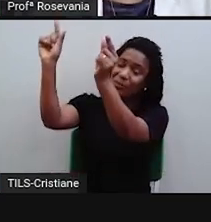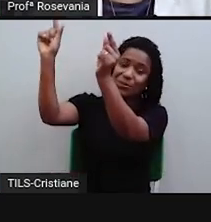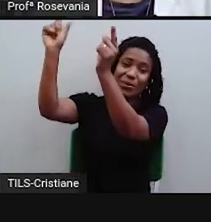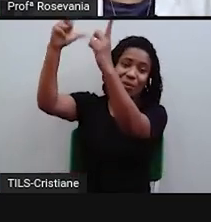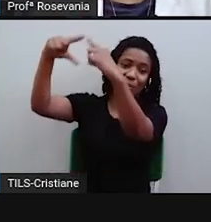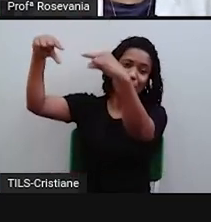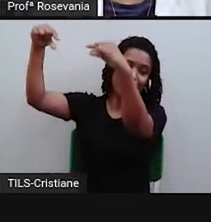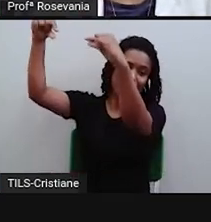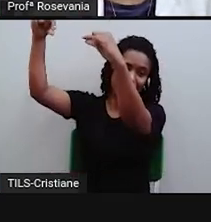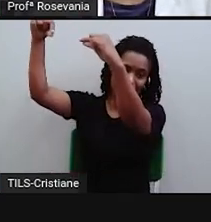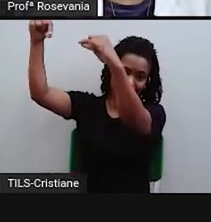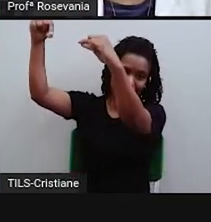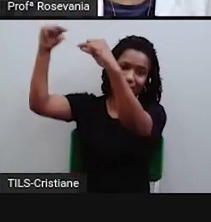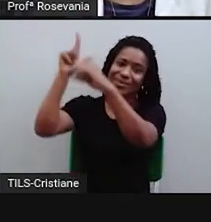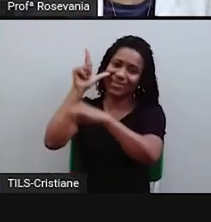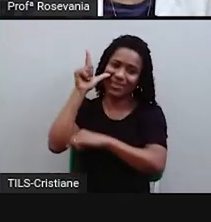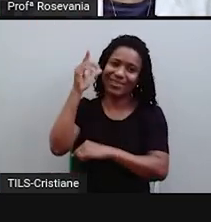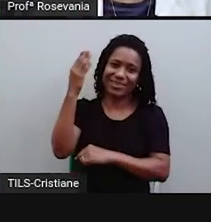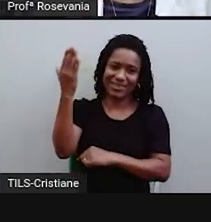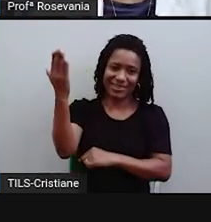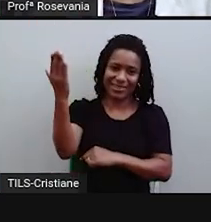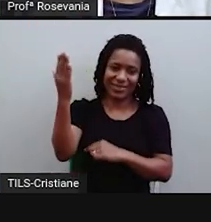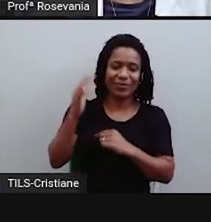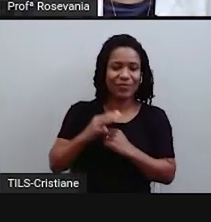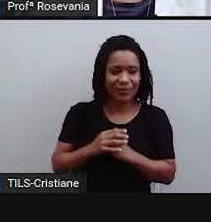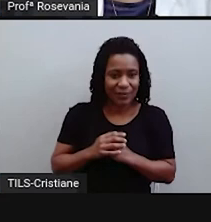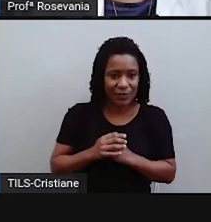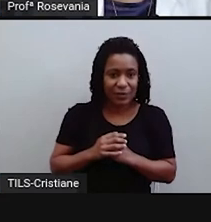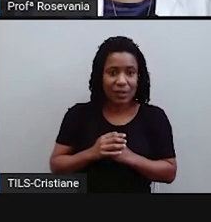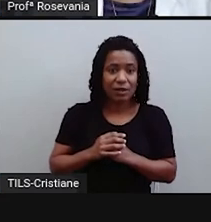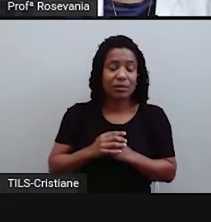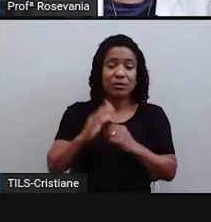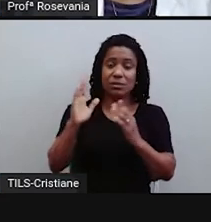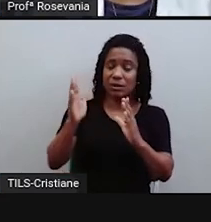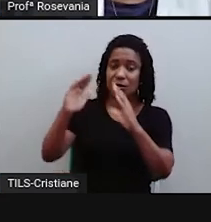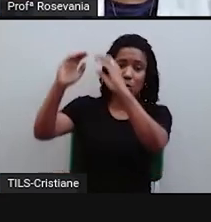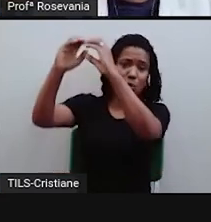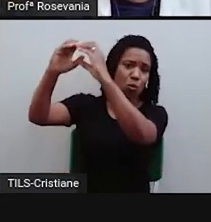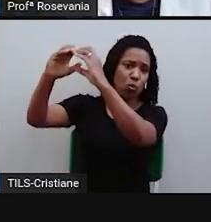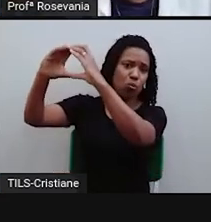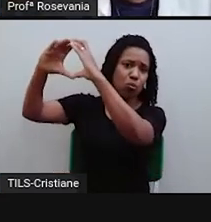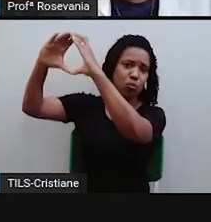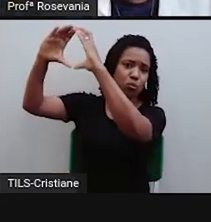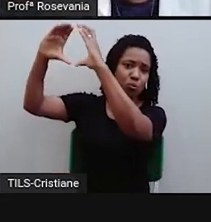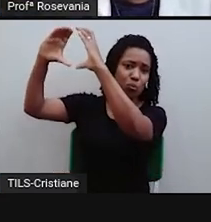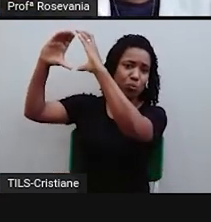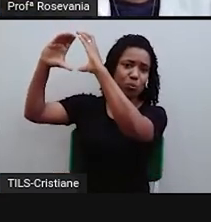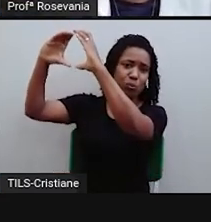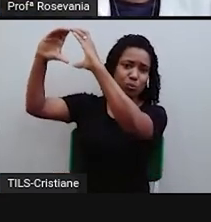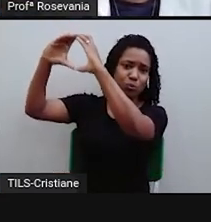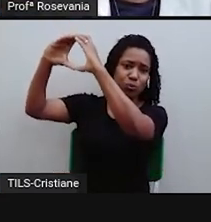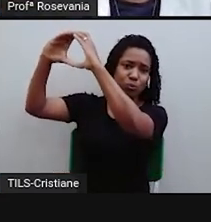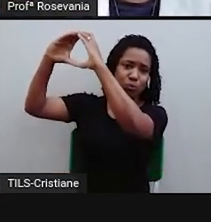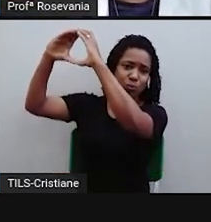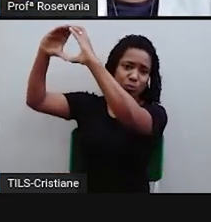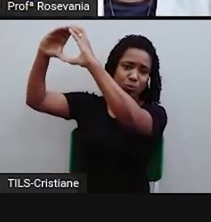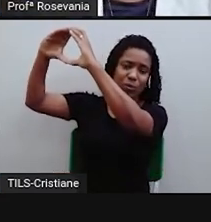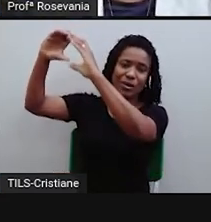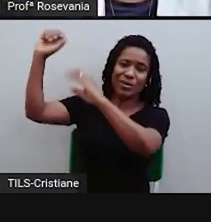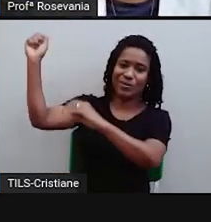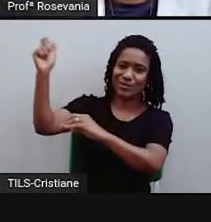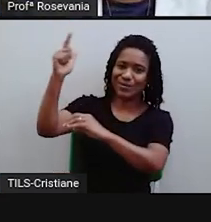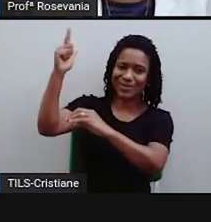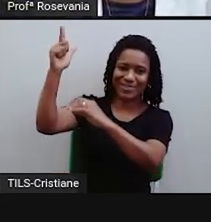classificar um pouquinho melhor isso aí. Então, a lua, né, diga-se de passagem, quando a gente fala, né, do sol, da lua,